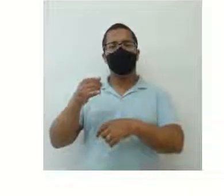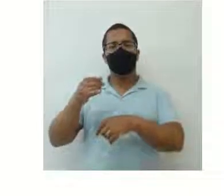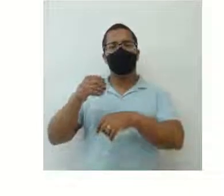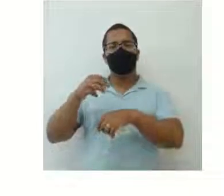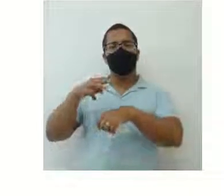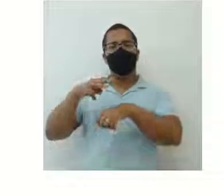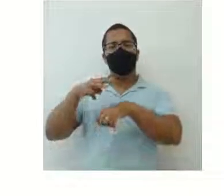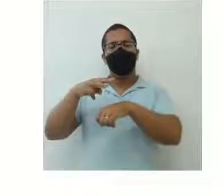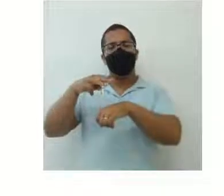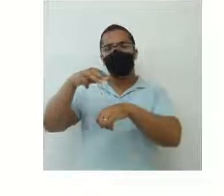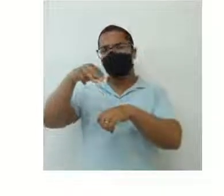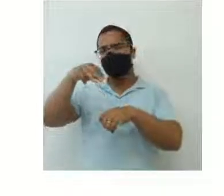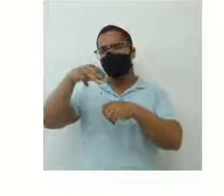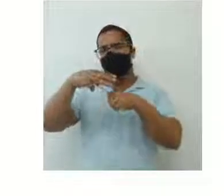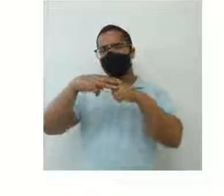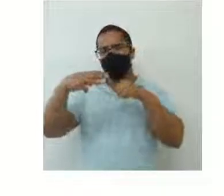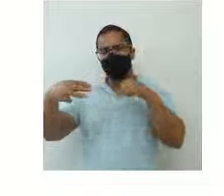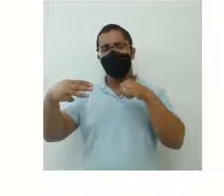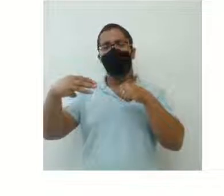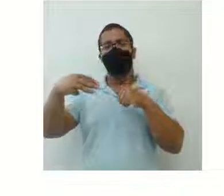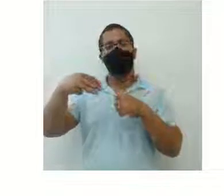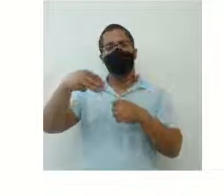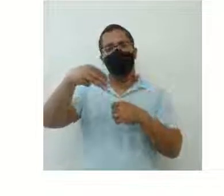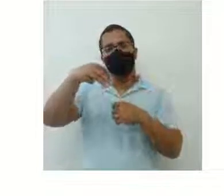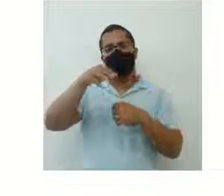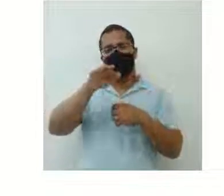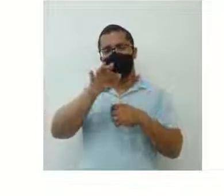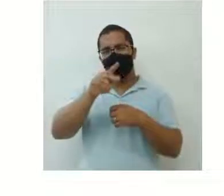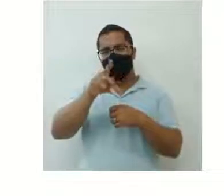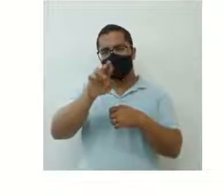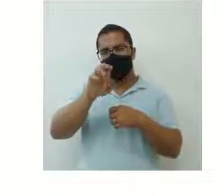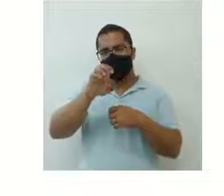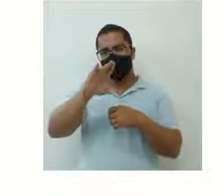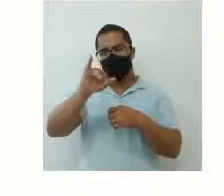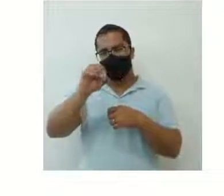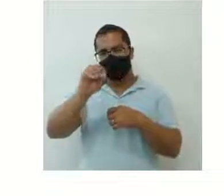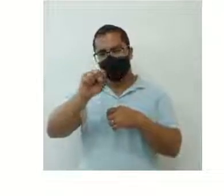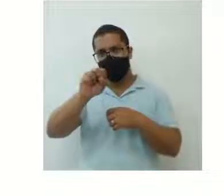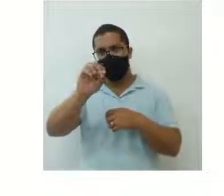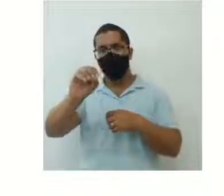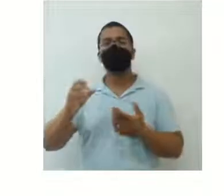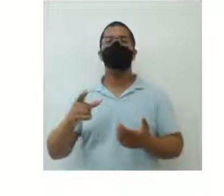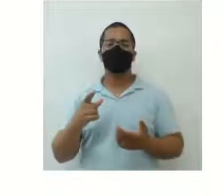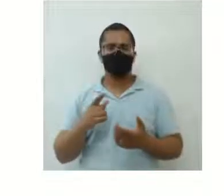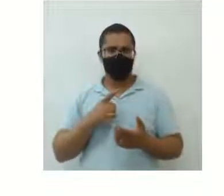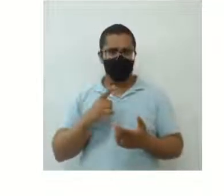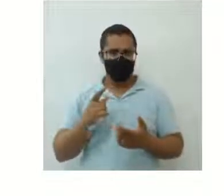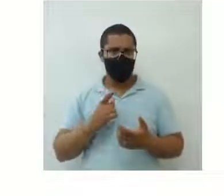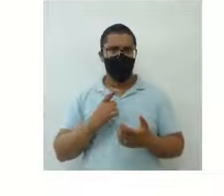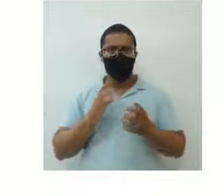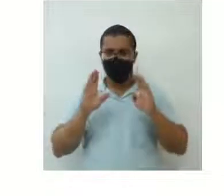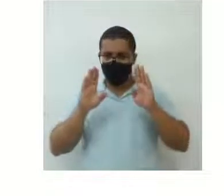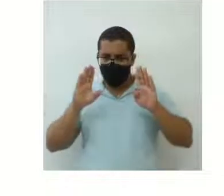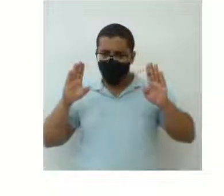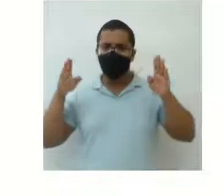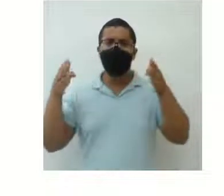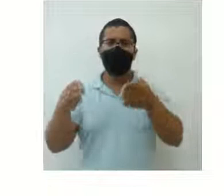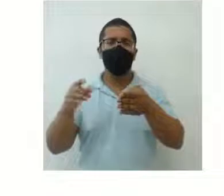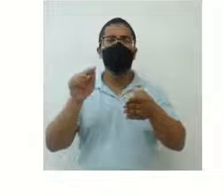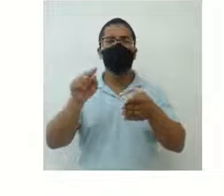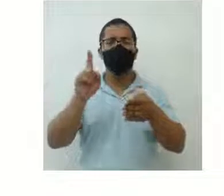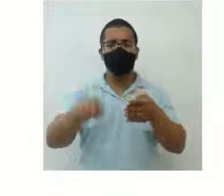matérias-primas tropicais, atendendo o quê? Aos interesses do mercantilismo